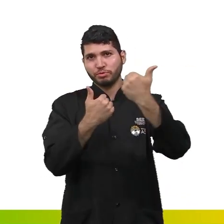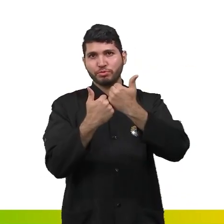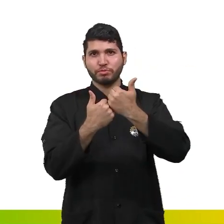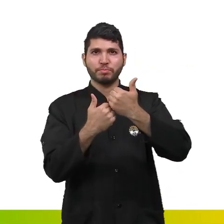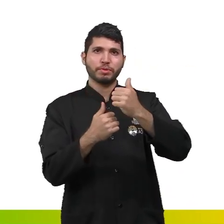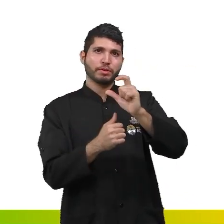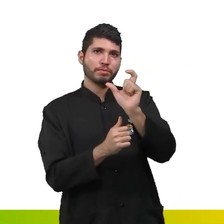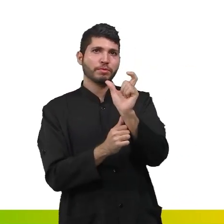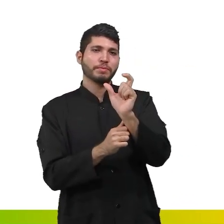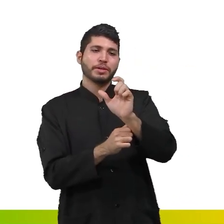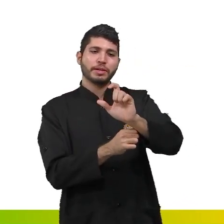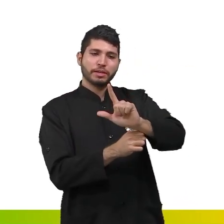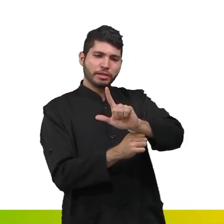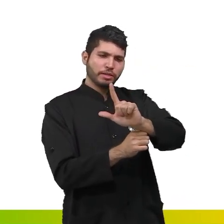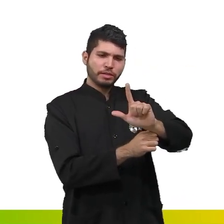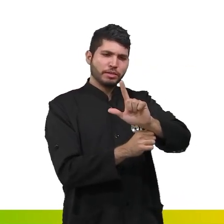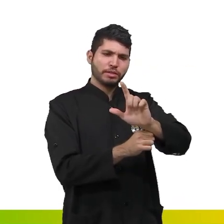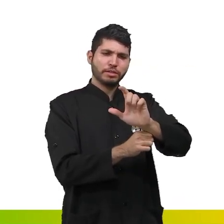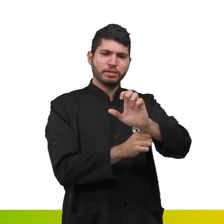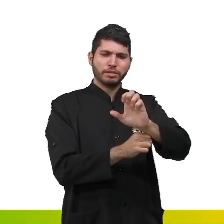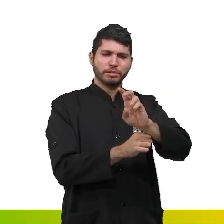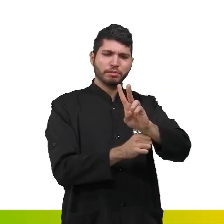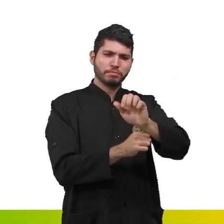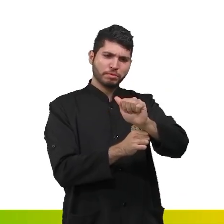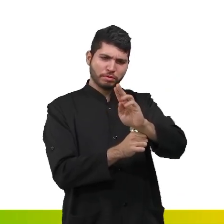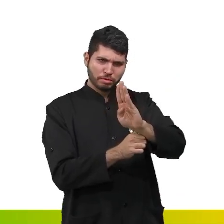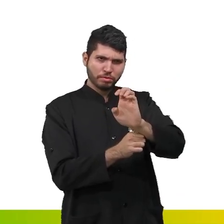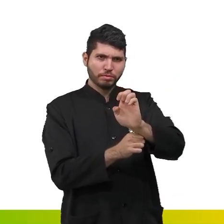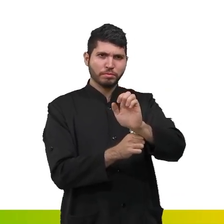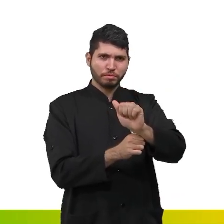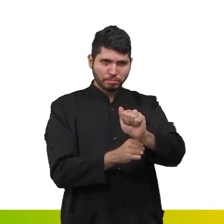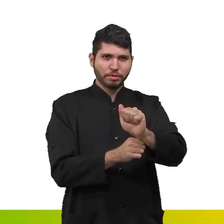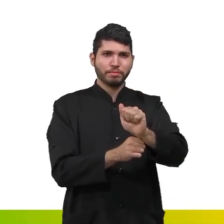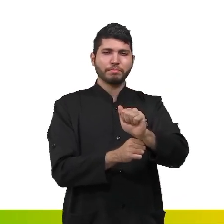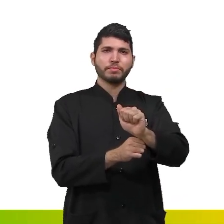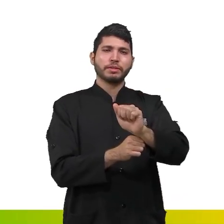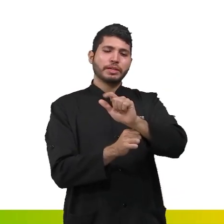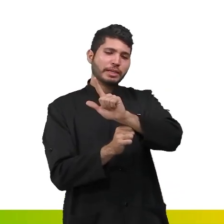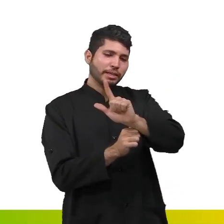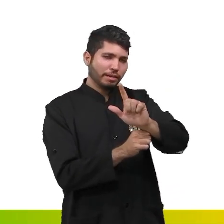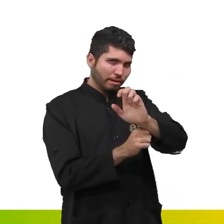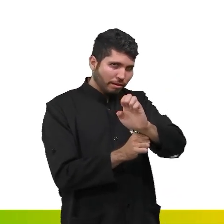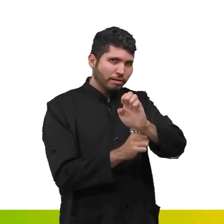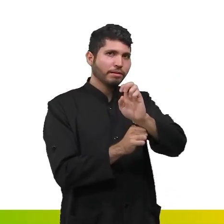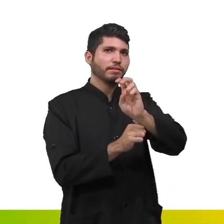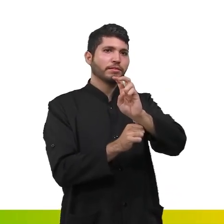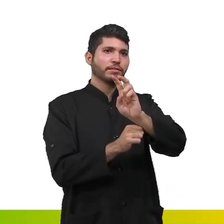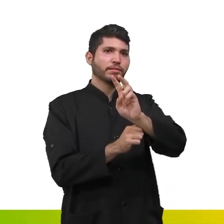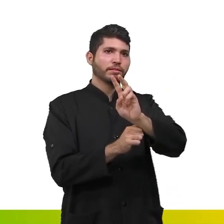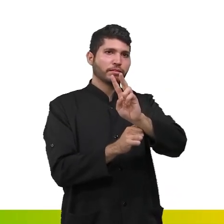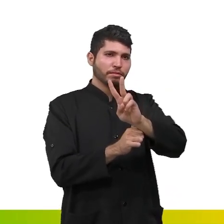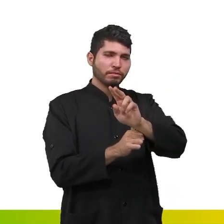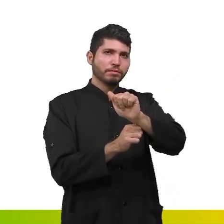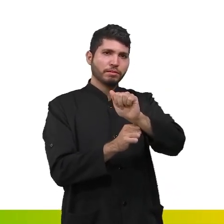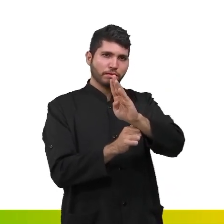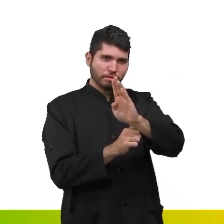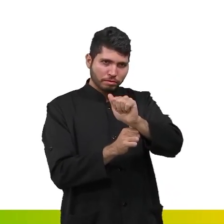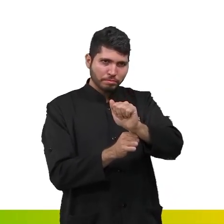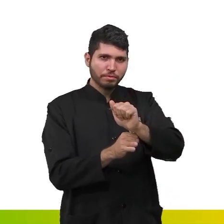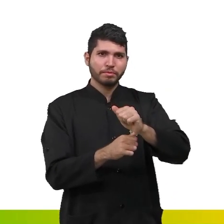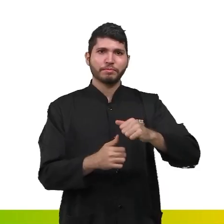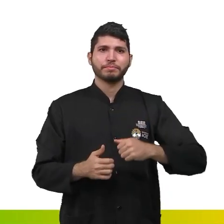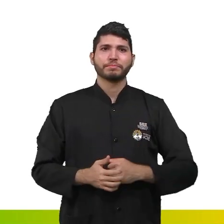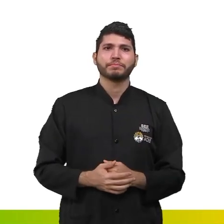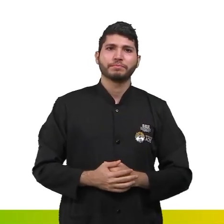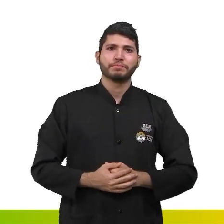Vivia com sua família na casa. O verbo viver, de habitar, vivia com sua família em uma casa. Em Triana, que